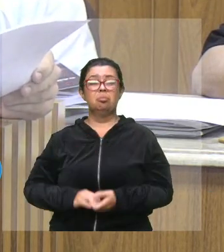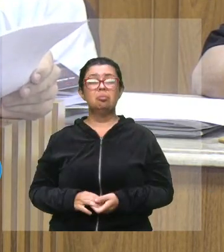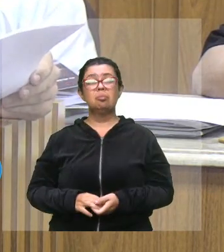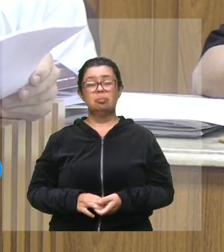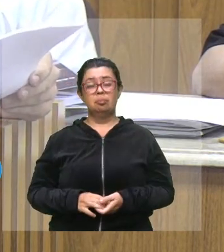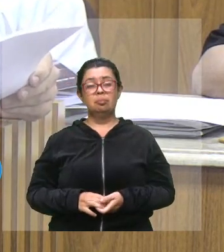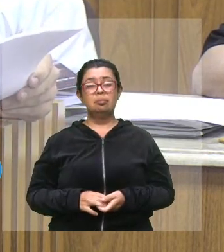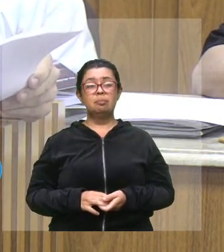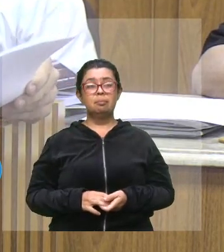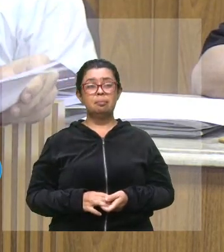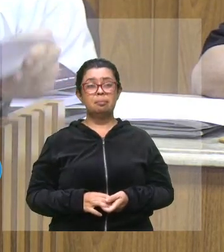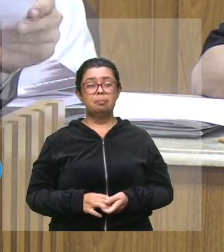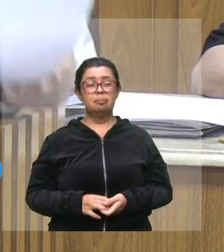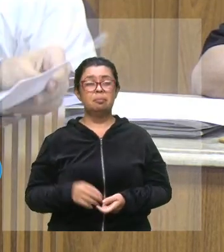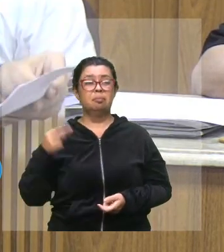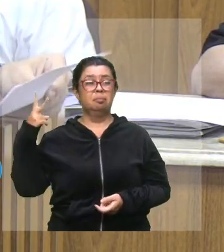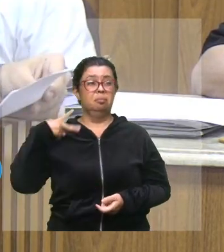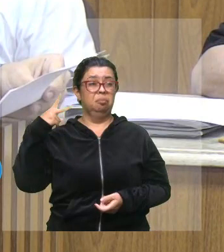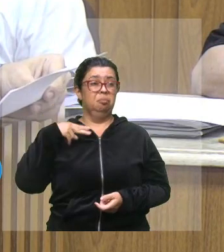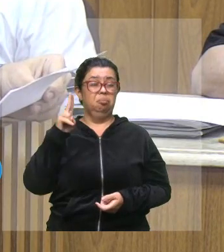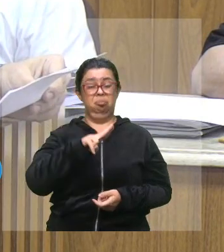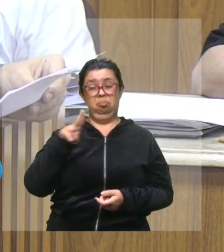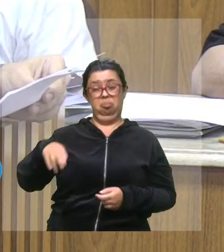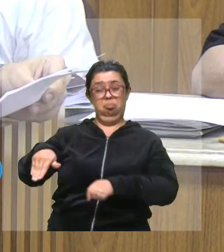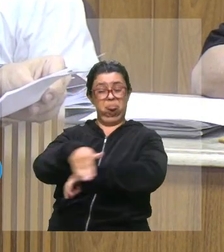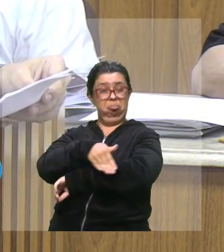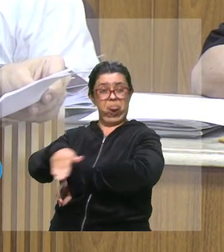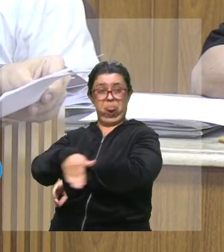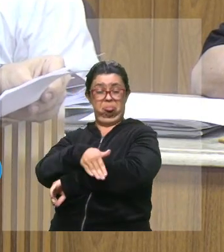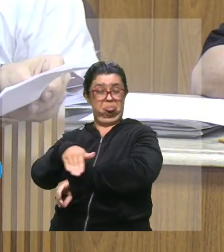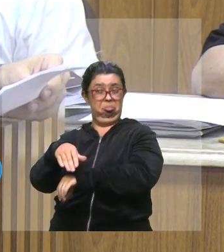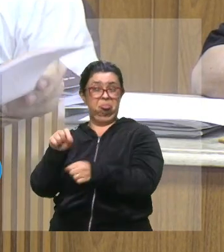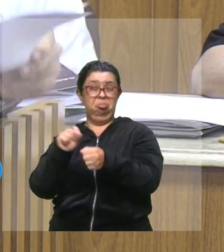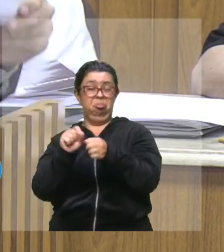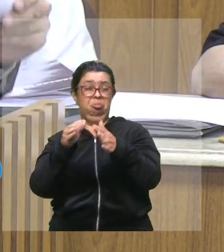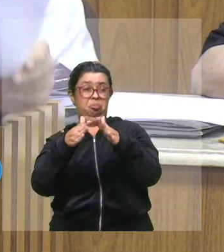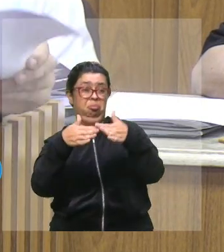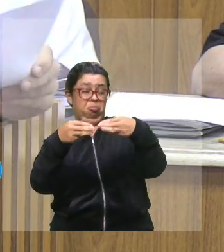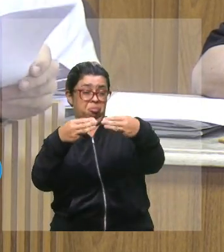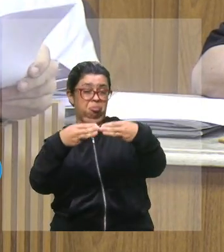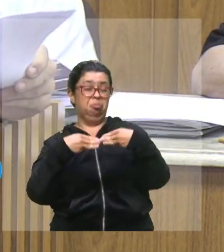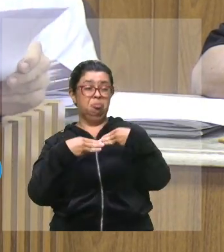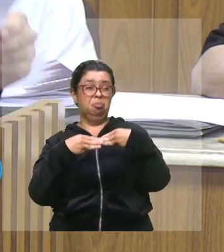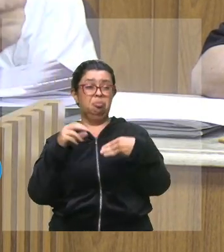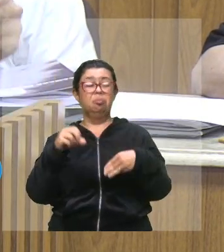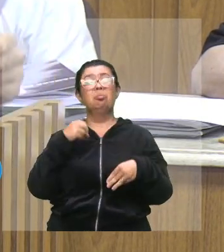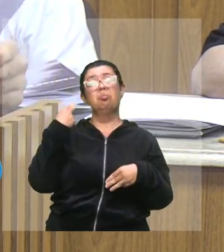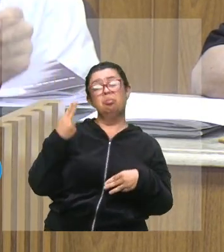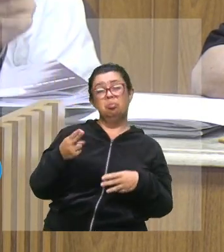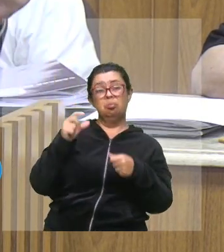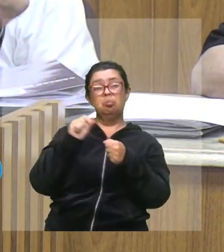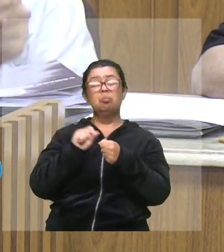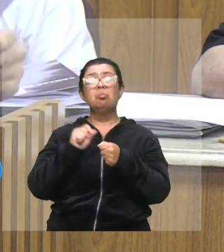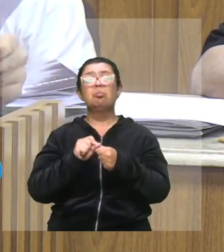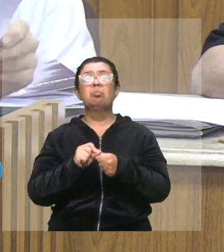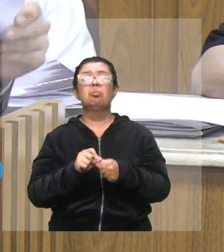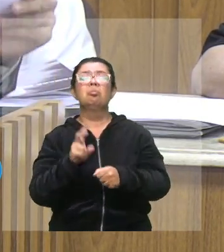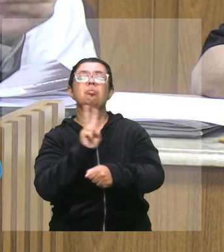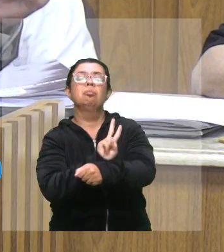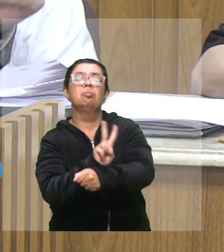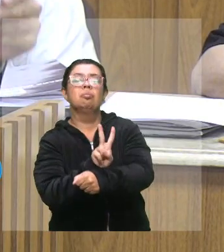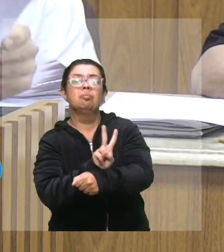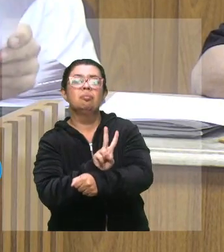Se realmente vereador é só dar nome de rua e fazer moção, ou se vereador realmente tem um papel institucional de